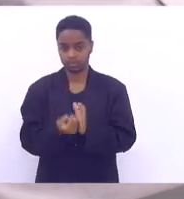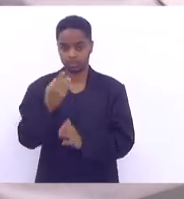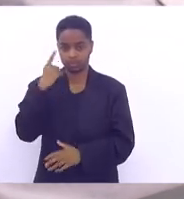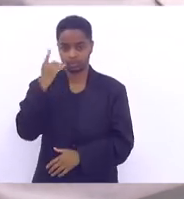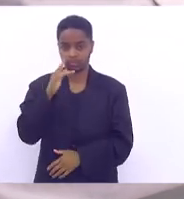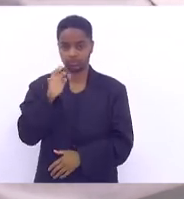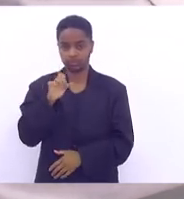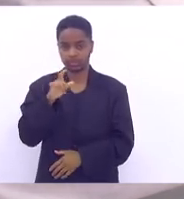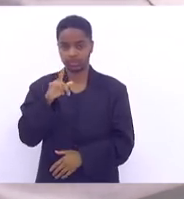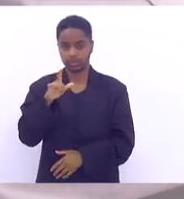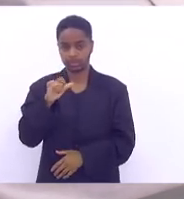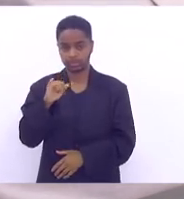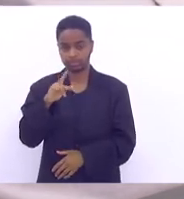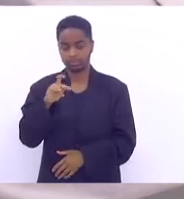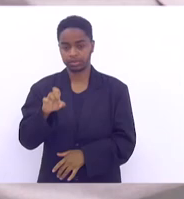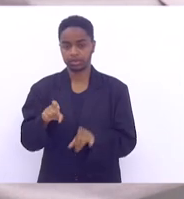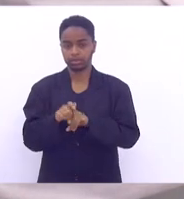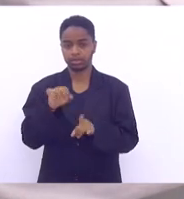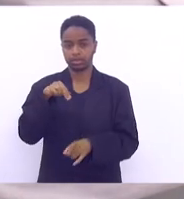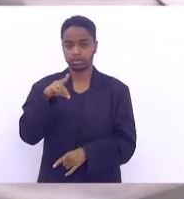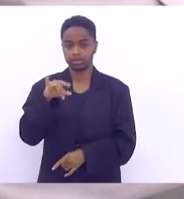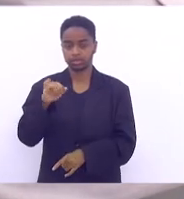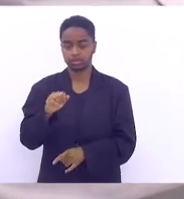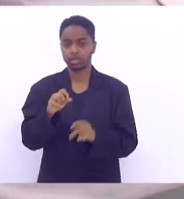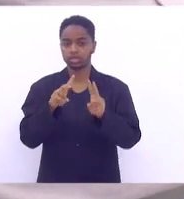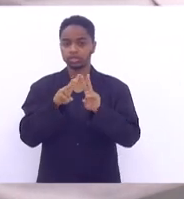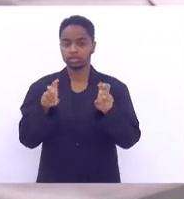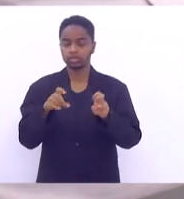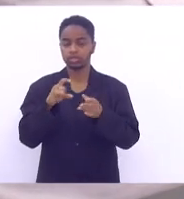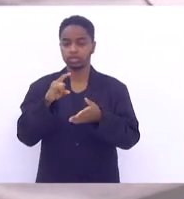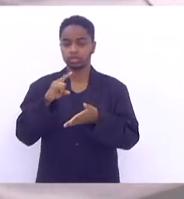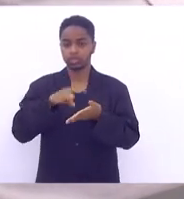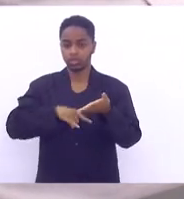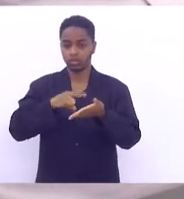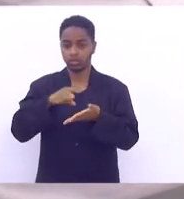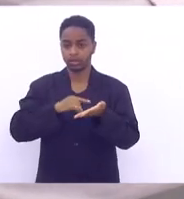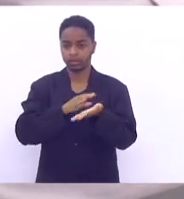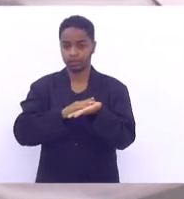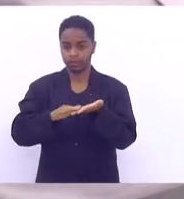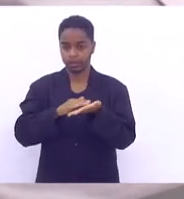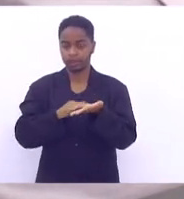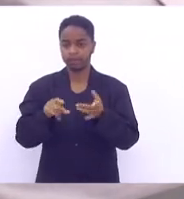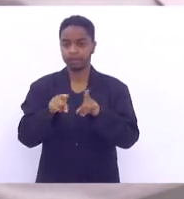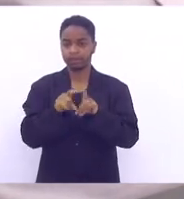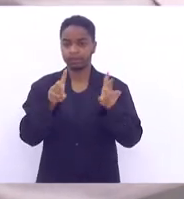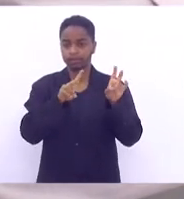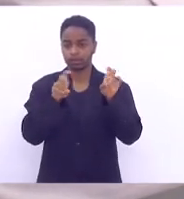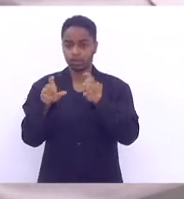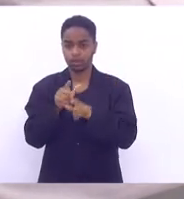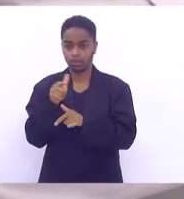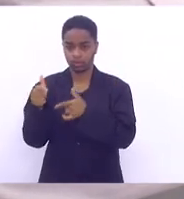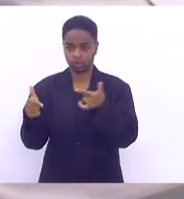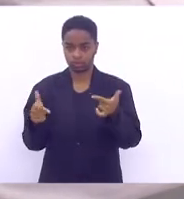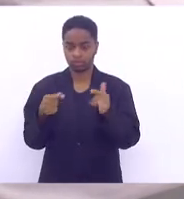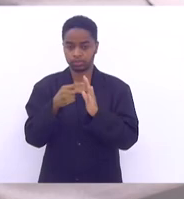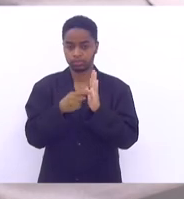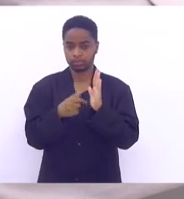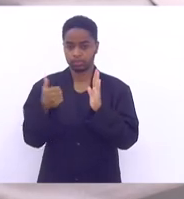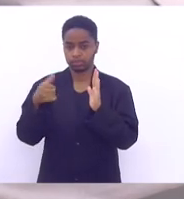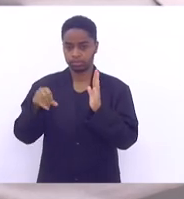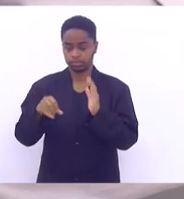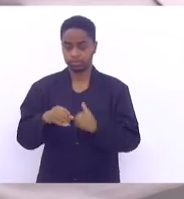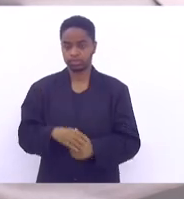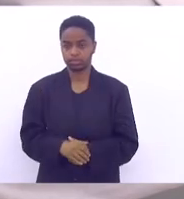e Índia Armelau, que dispõe acerca da emissão de documentos em braille e dá outras providências. É o 19 da pauta.